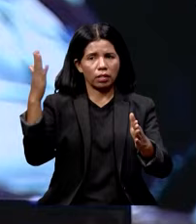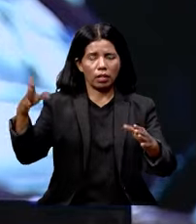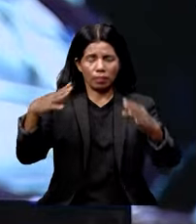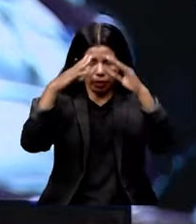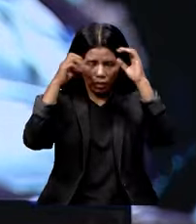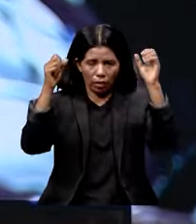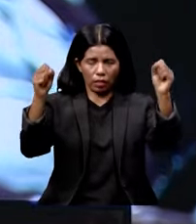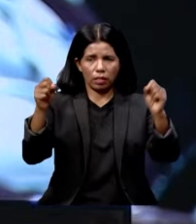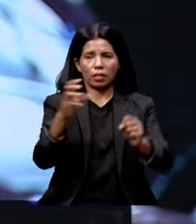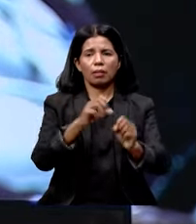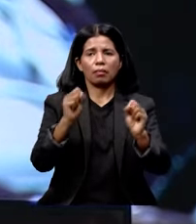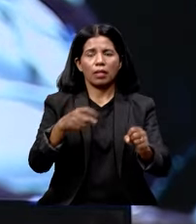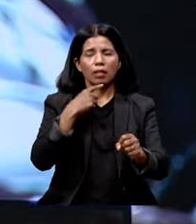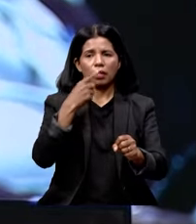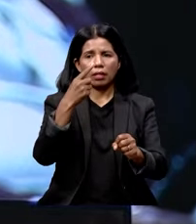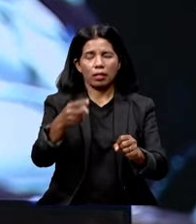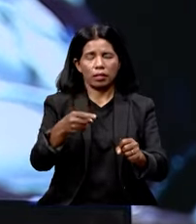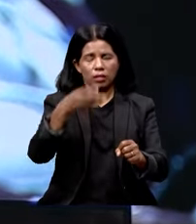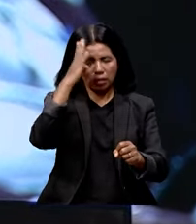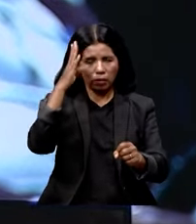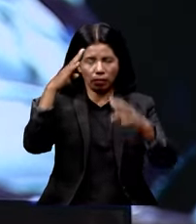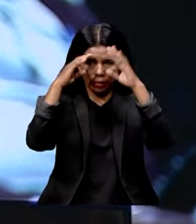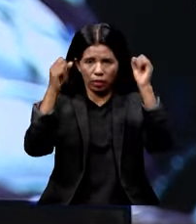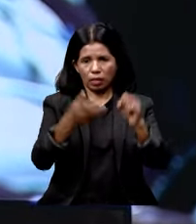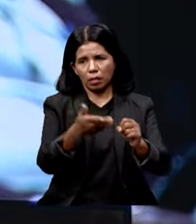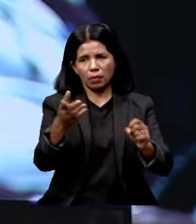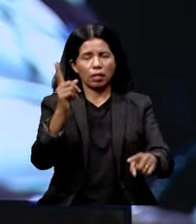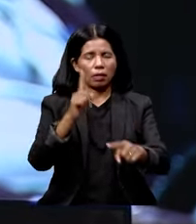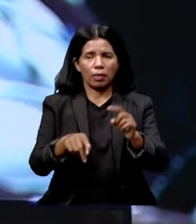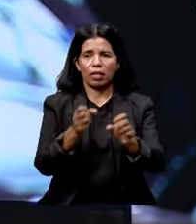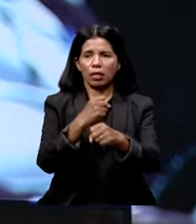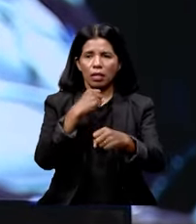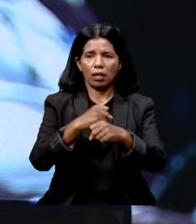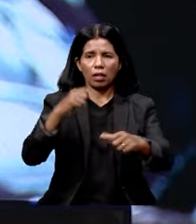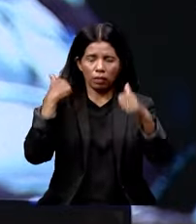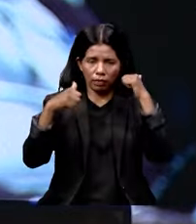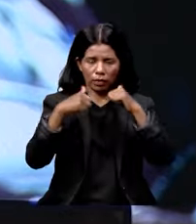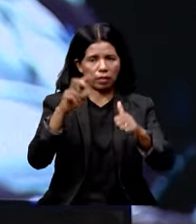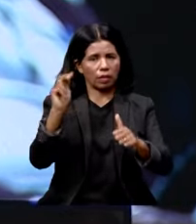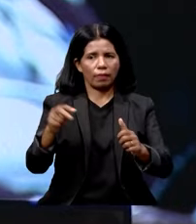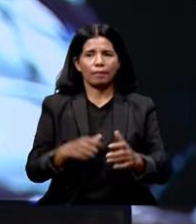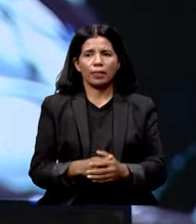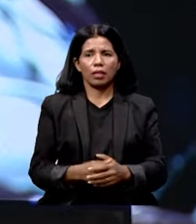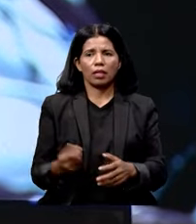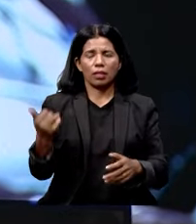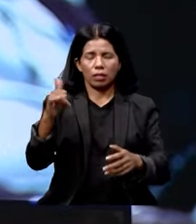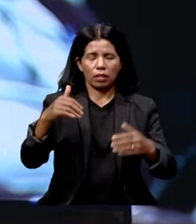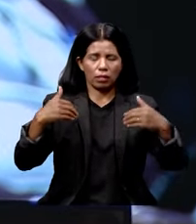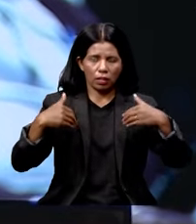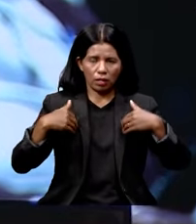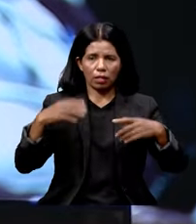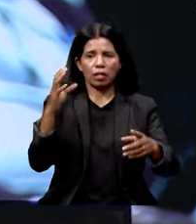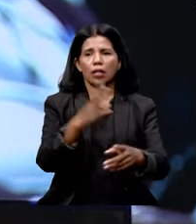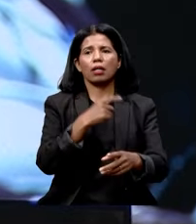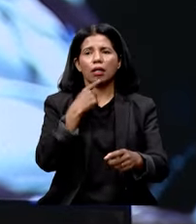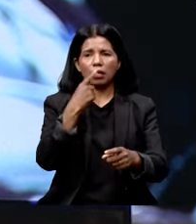da república te bele hatete kata senhor presidente e te bot la bele halo atividade ida ne a mesira iha obrigação